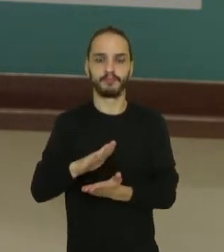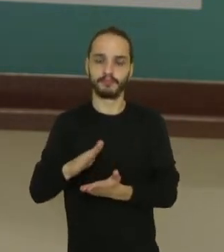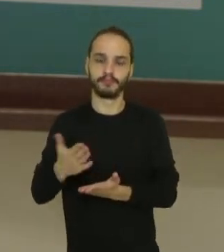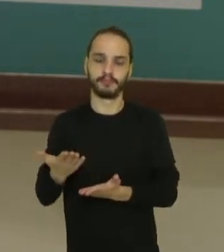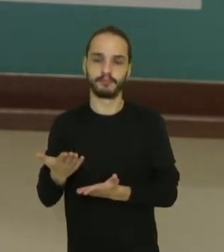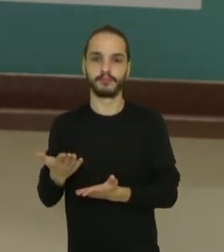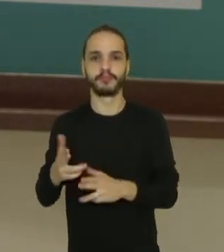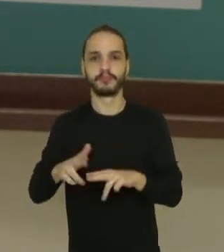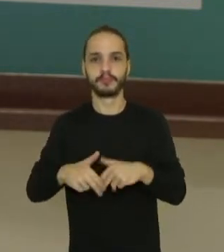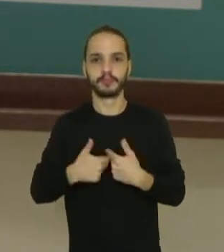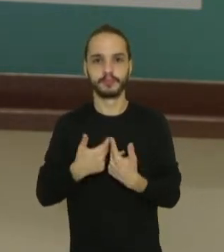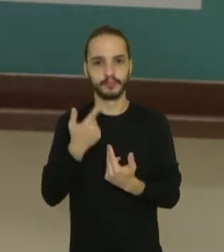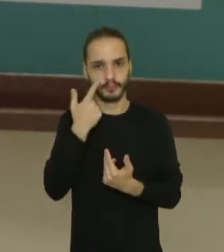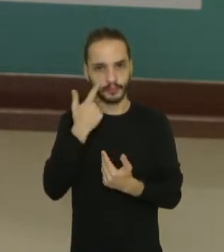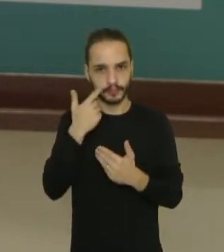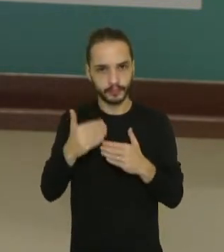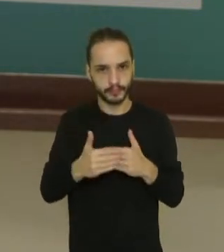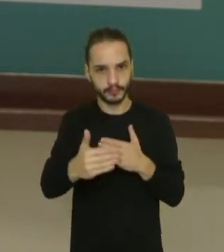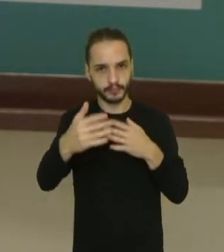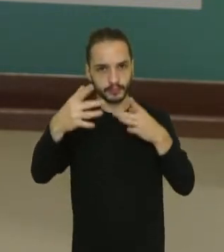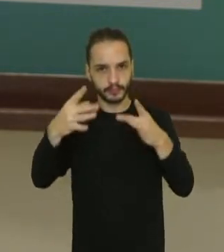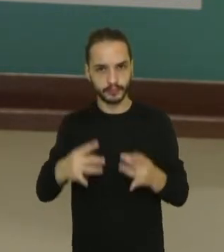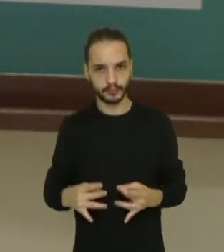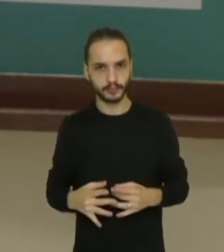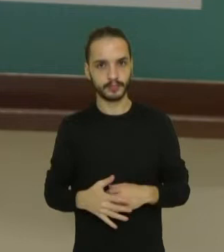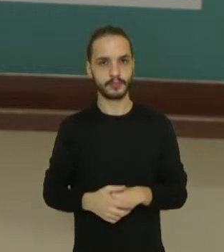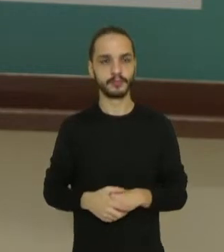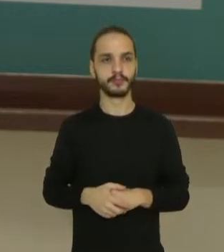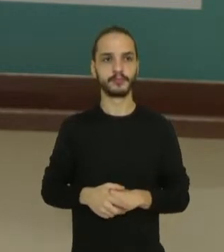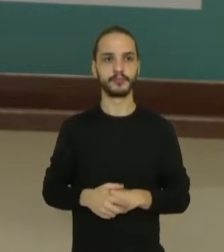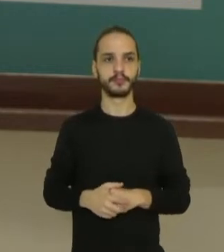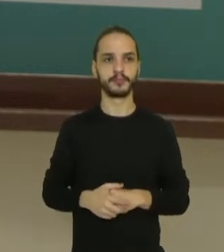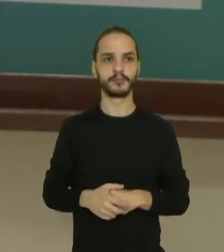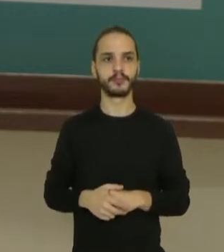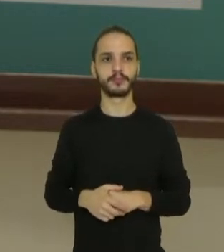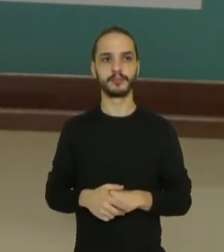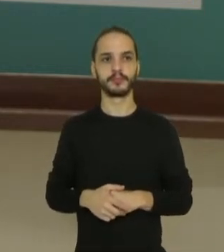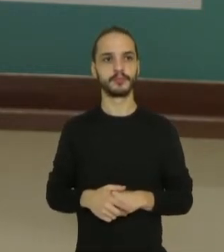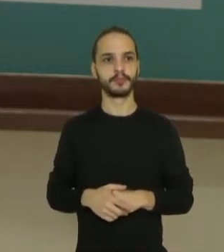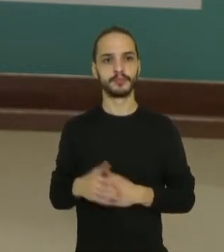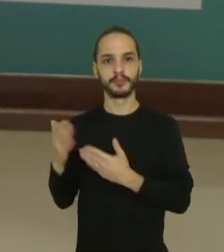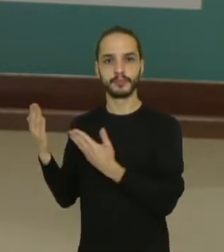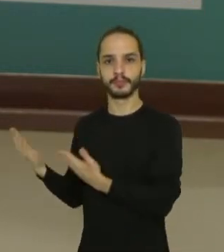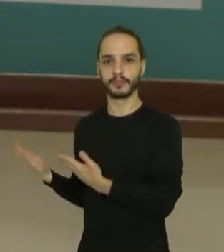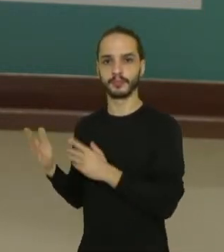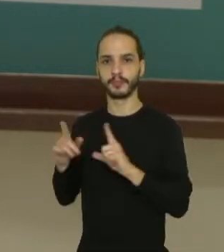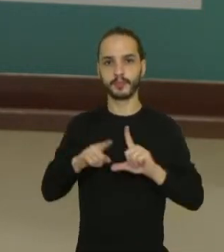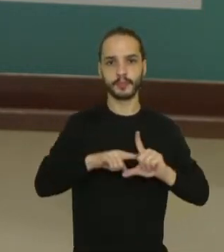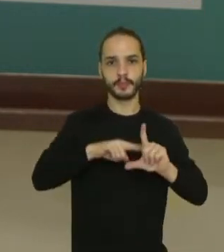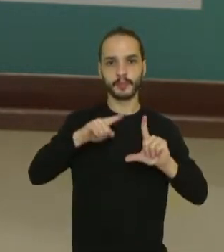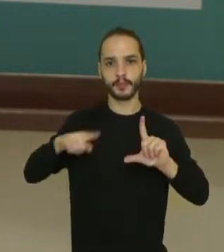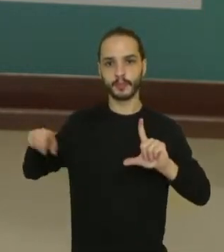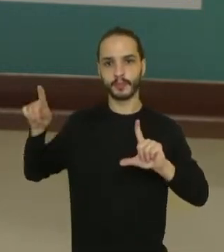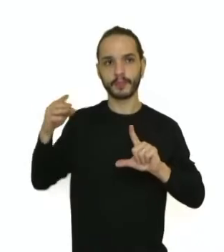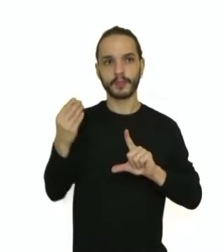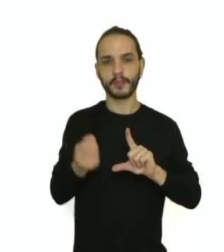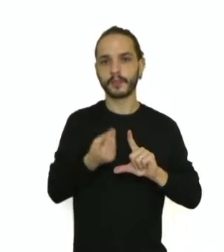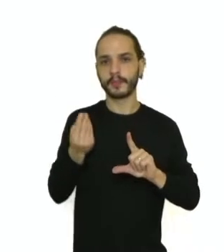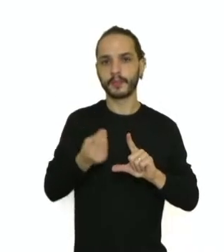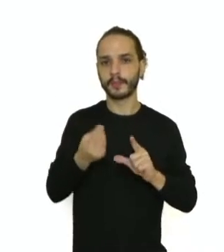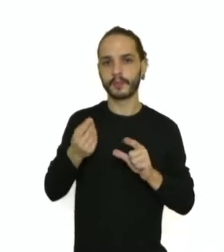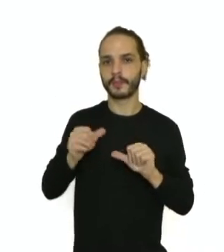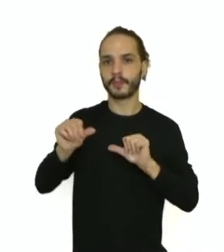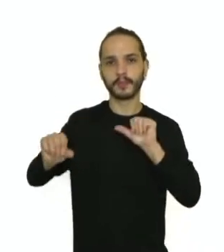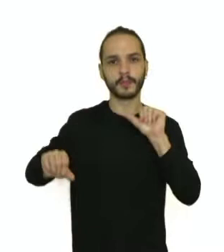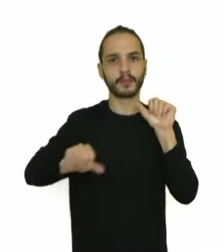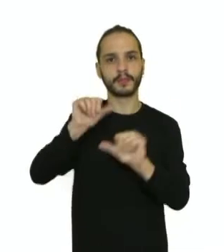então detalhes rapidinho aqui quanto a cada um deles. Então olha só, aqui temos um gráfico mostrando como que mudou radicalmente a situação das